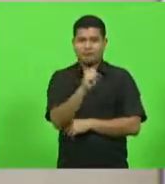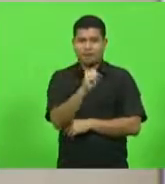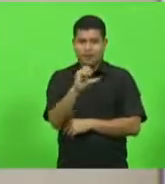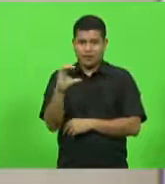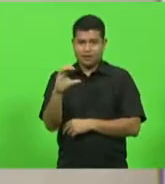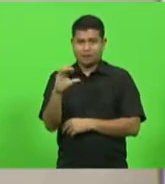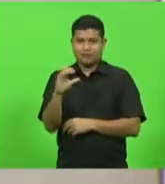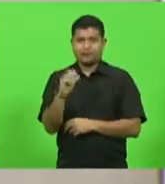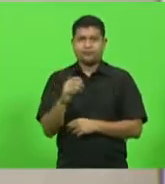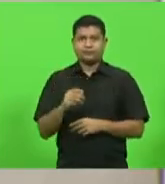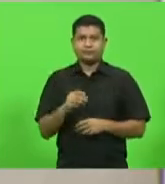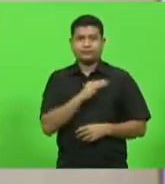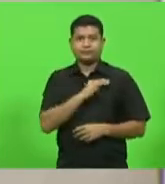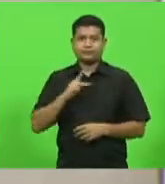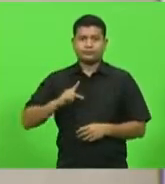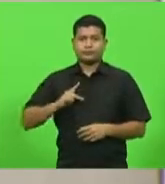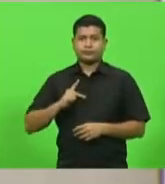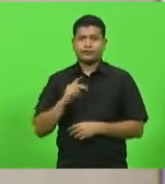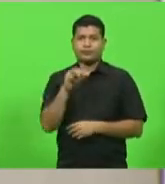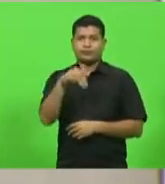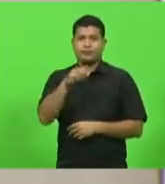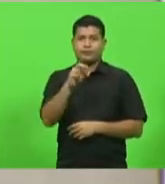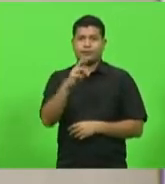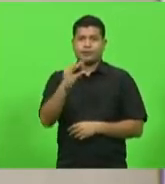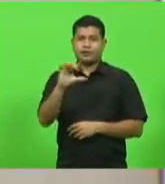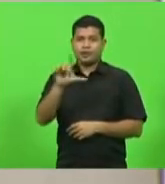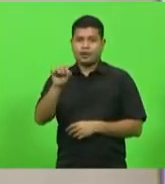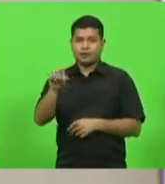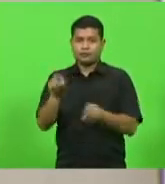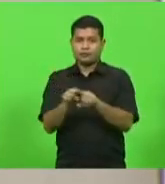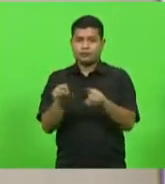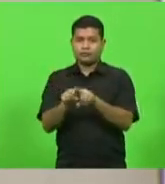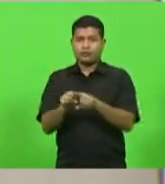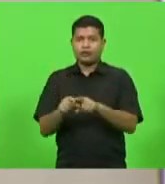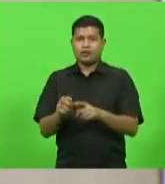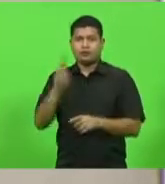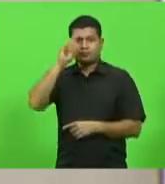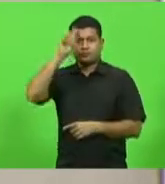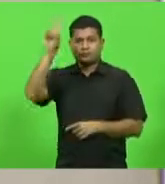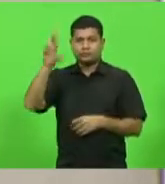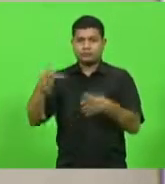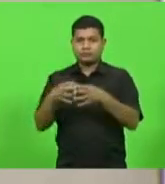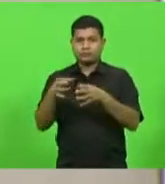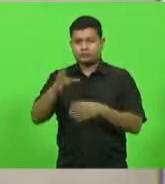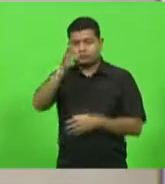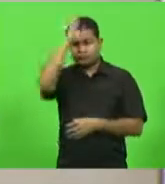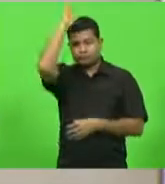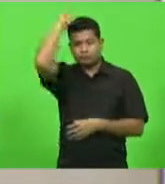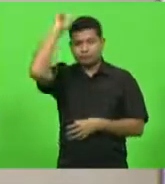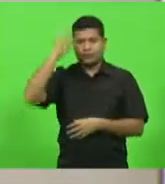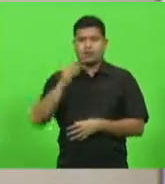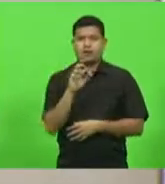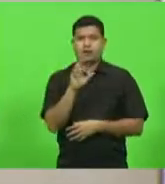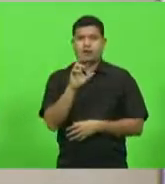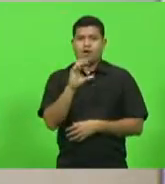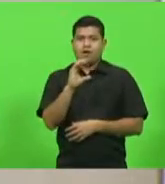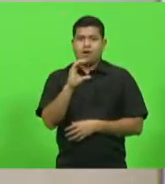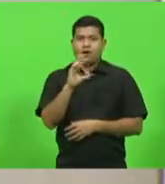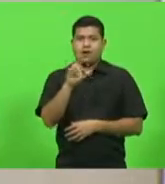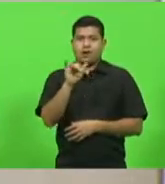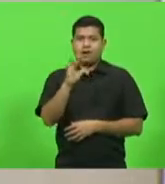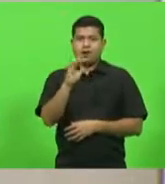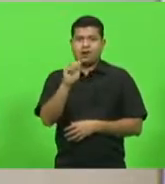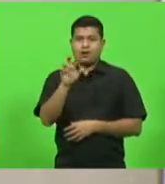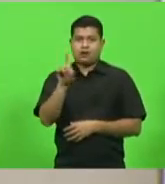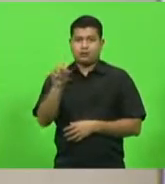Excelentíssimo senhor Subcomandante-Geral do Corpo de Bombeiros Militares do Estado de Santa Catarina, Coronel Ricardo José Stil.